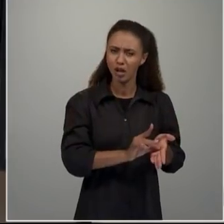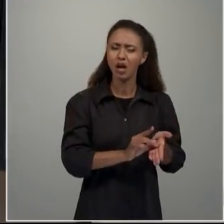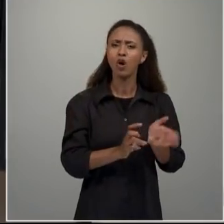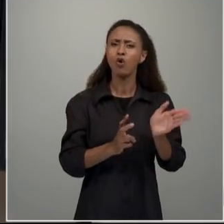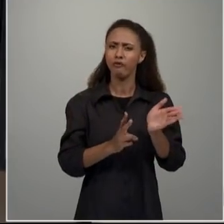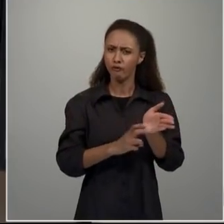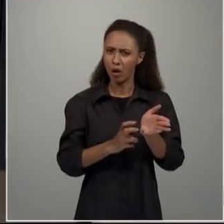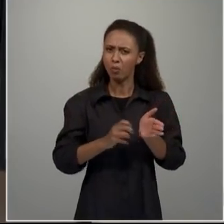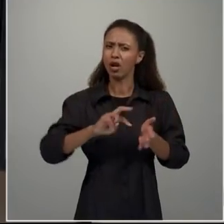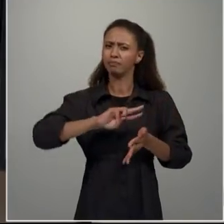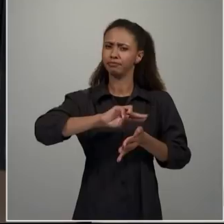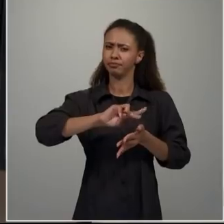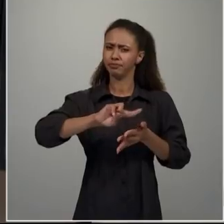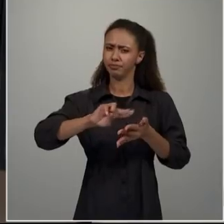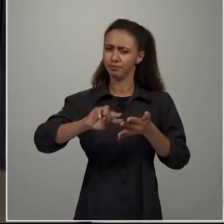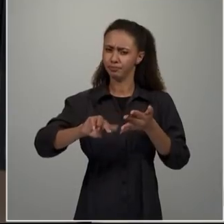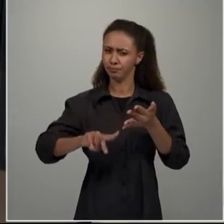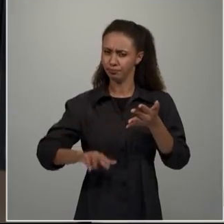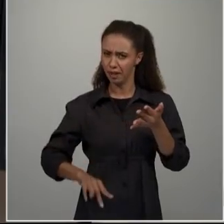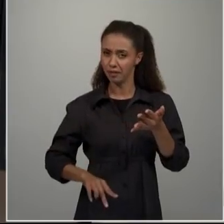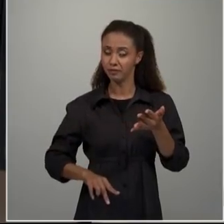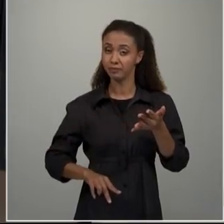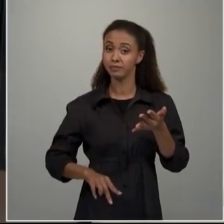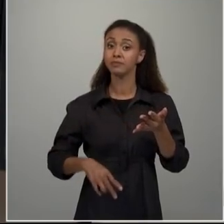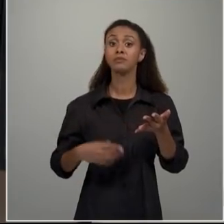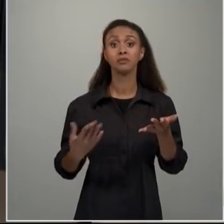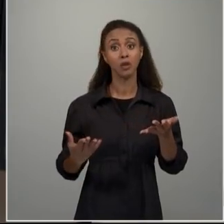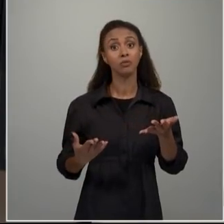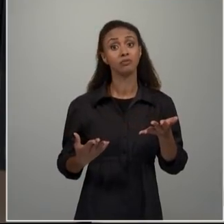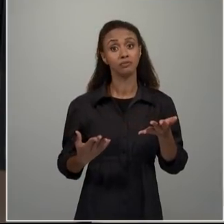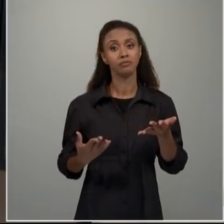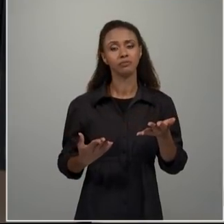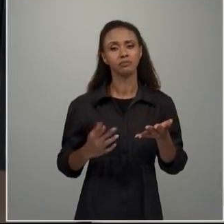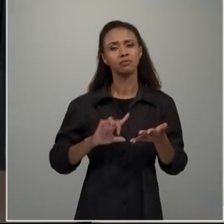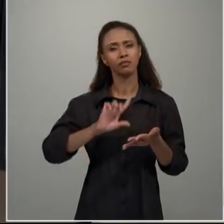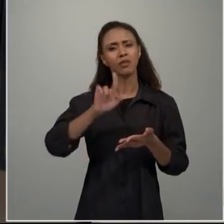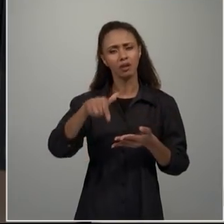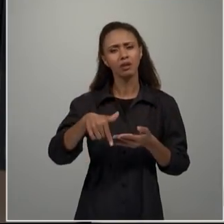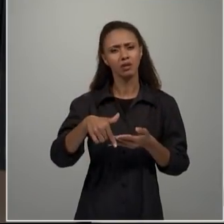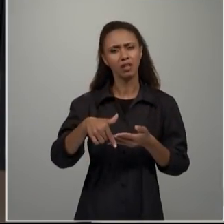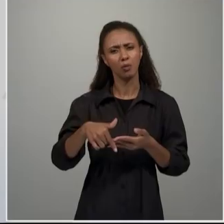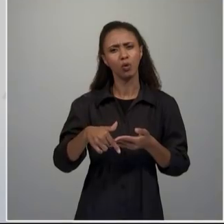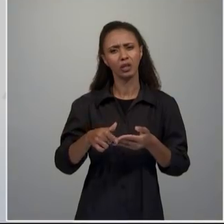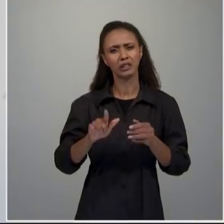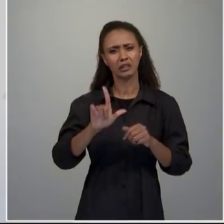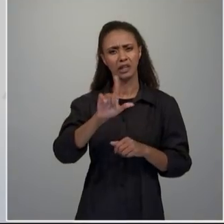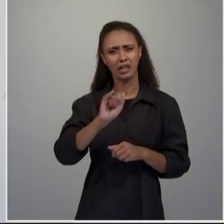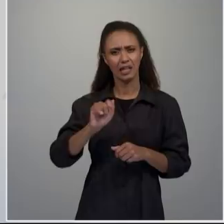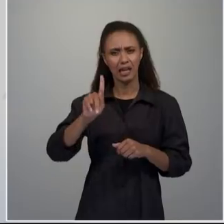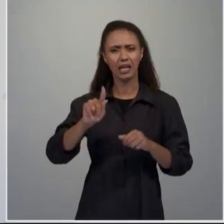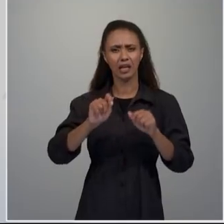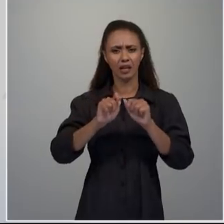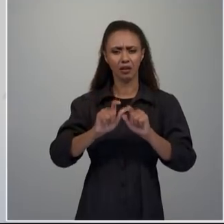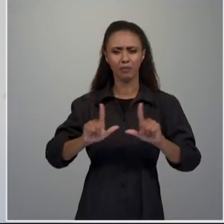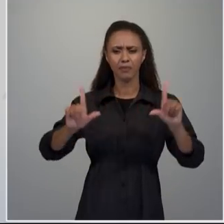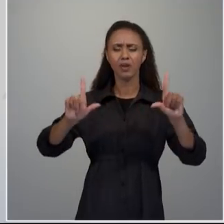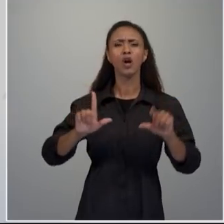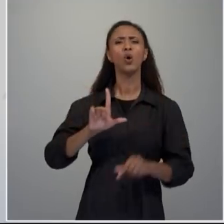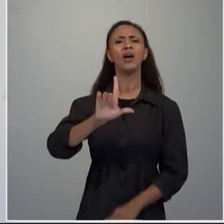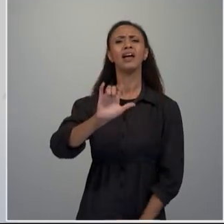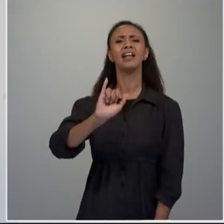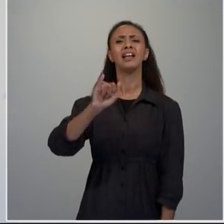amplo então o que eu estou sugerindo fez uma busca e depois vou disponibilizar mais mas esse link que quem feeling de que